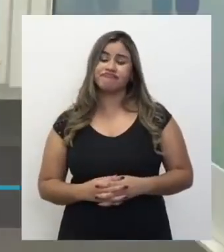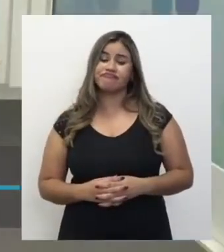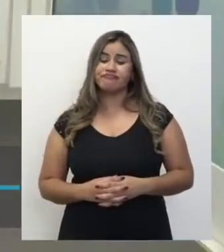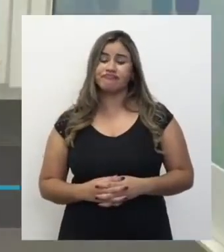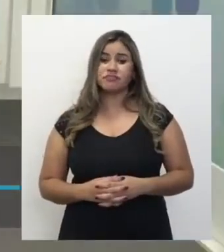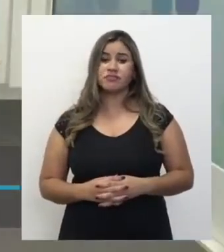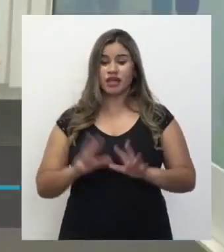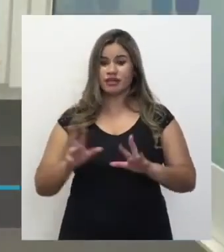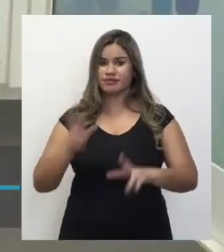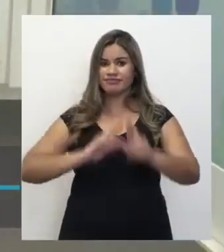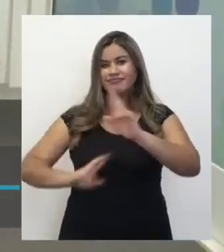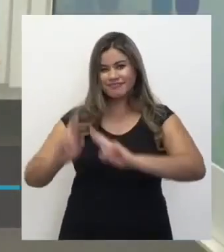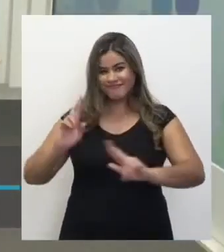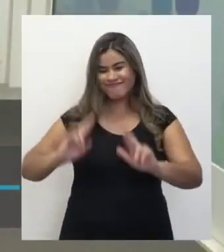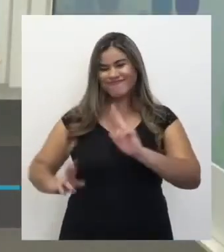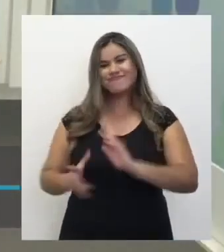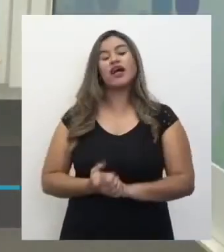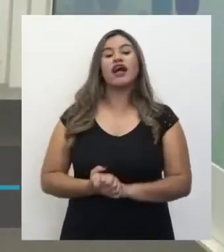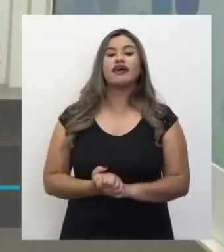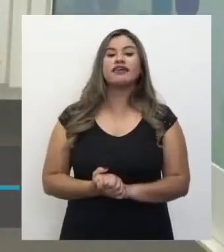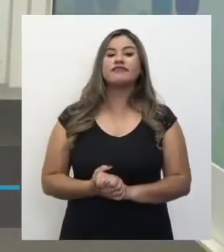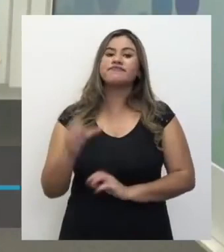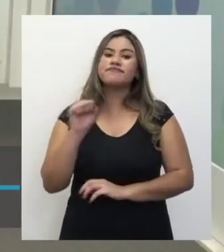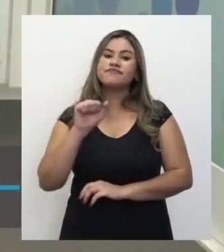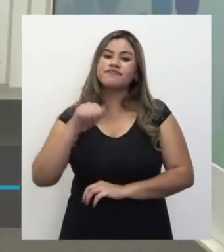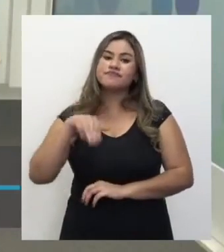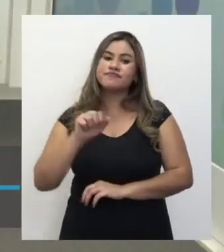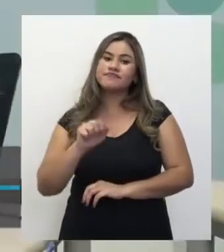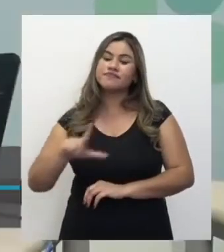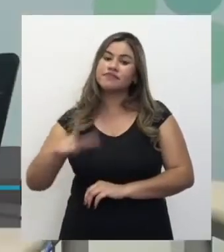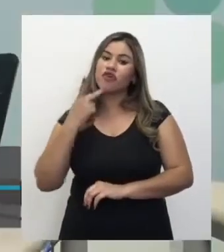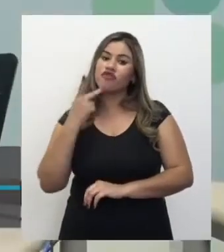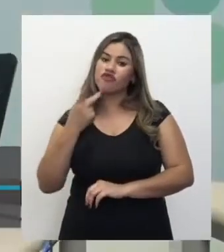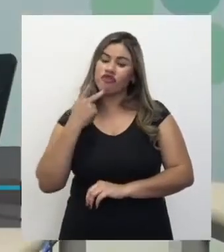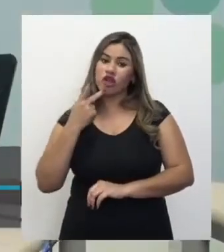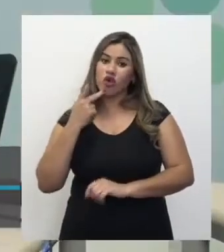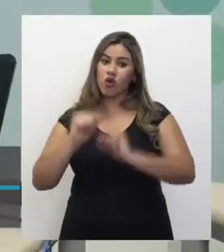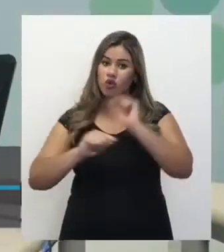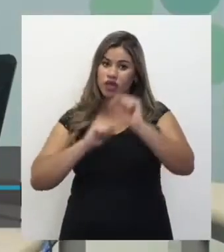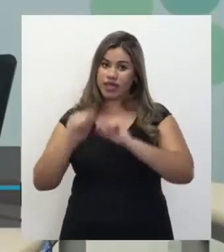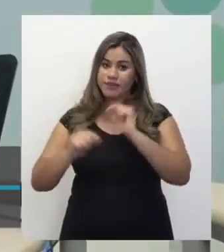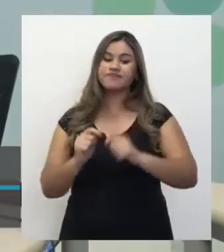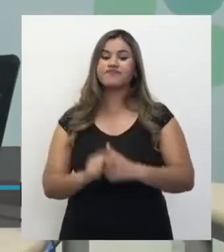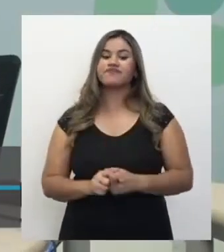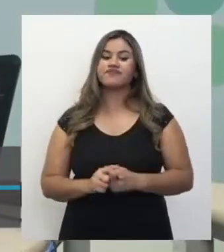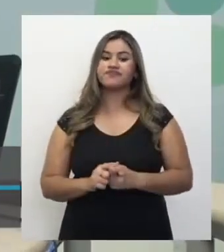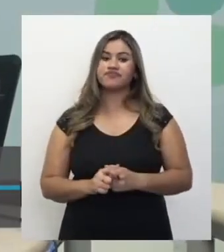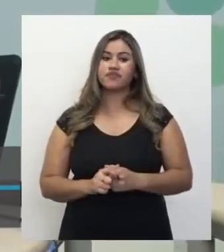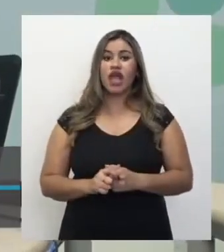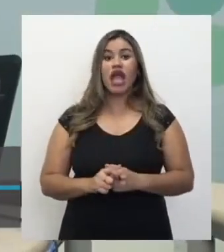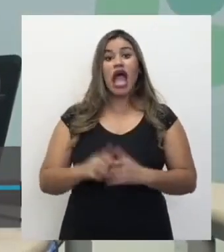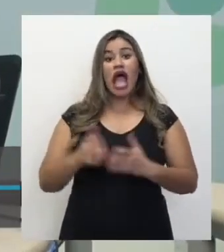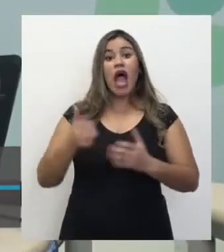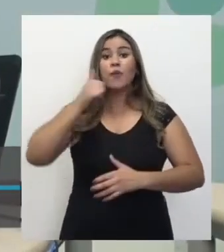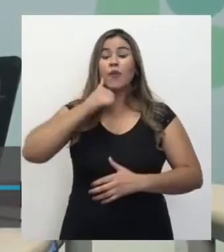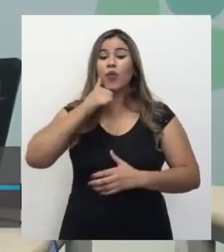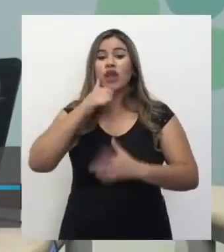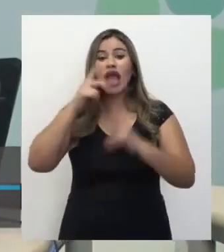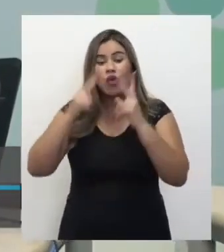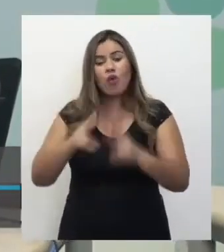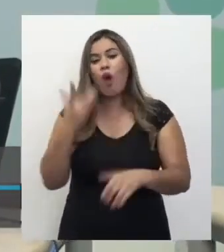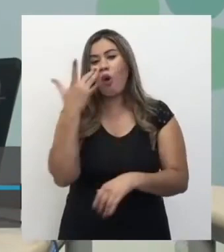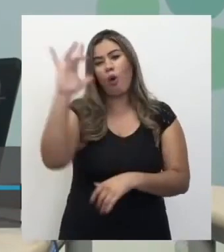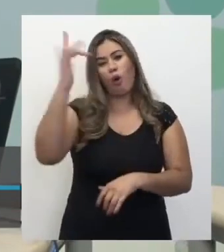Vamos lá às respostas. Então, Samuel, ele falou assim, que a justificativa dele ela é o seu tesouro, né? E a